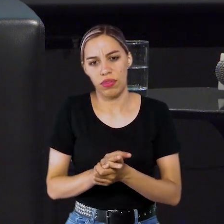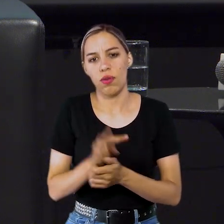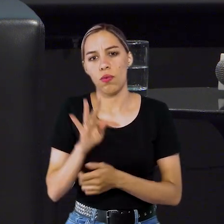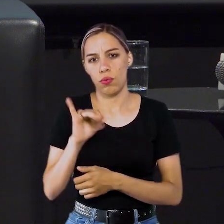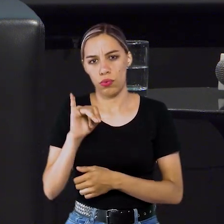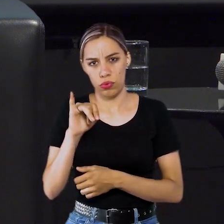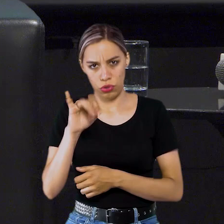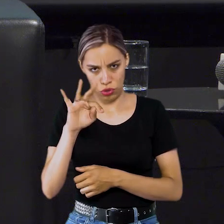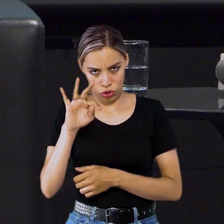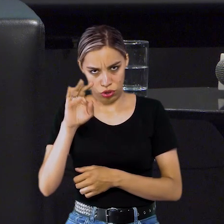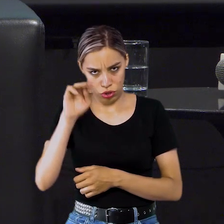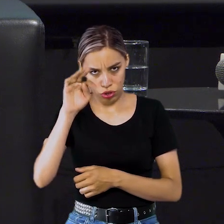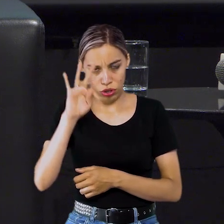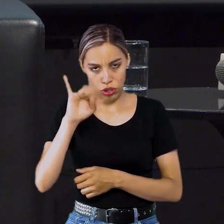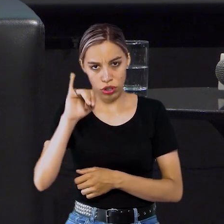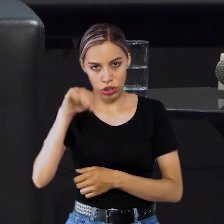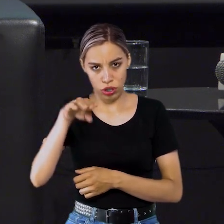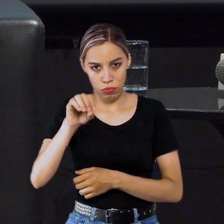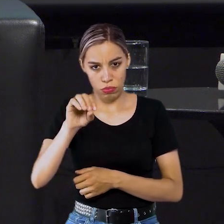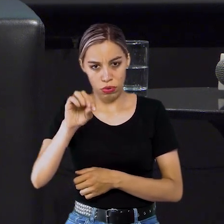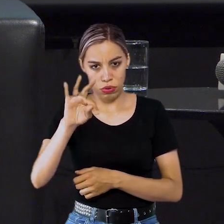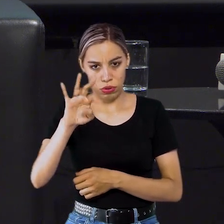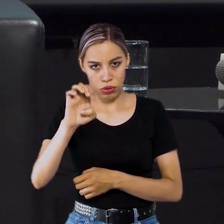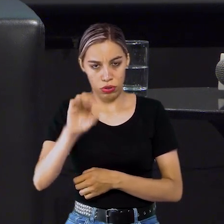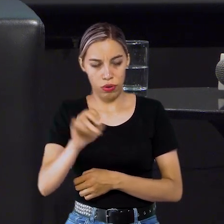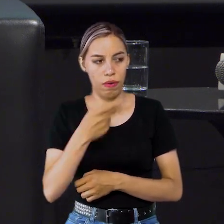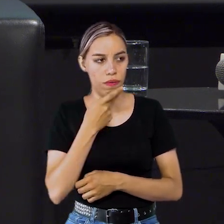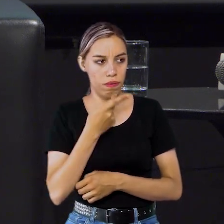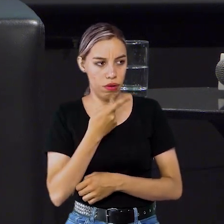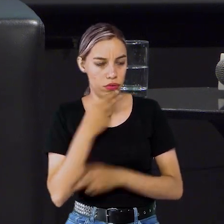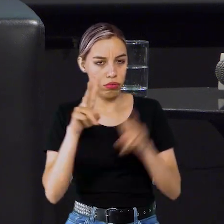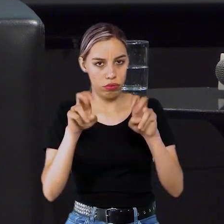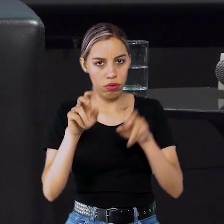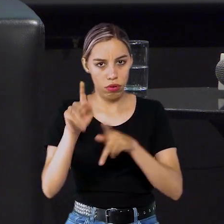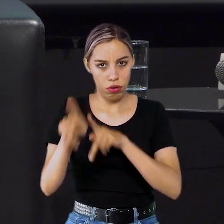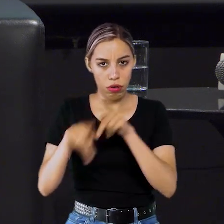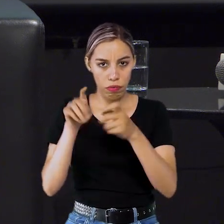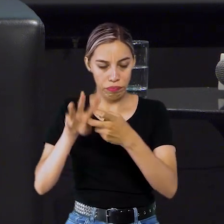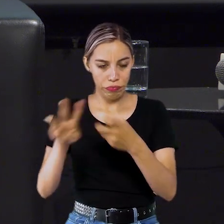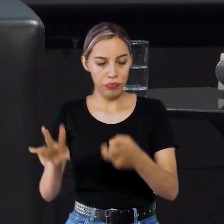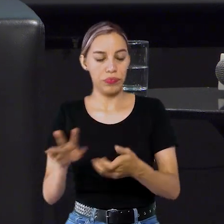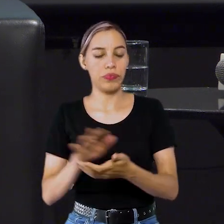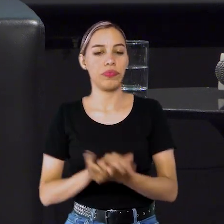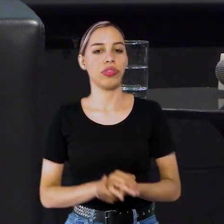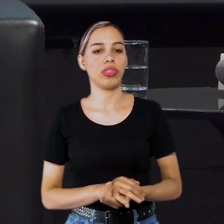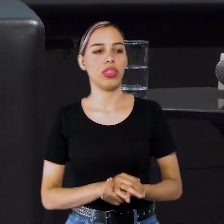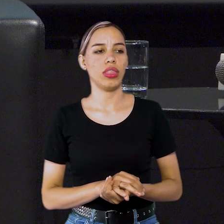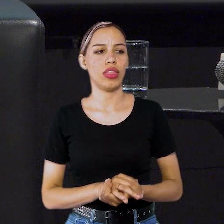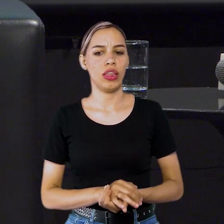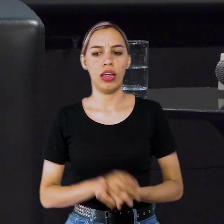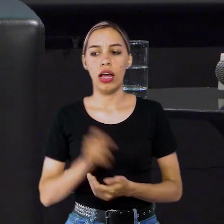a Urupá, quem sabe qual é o território dessa grande